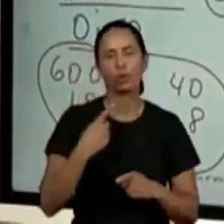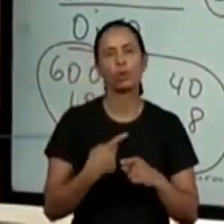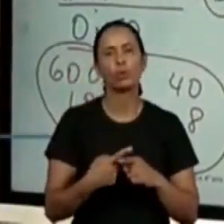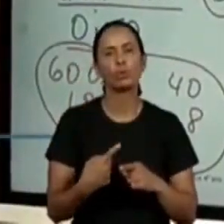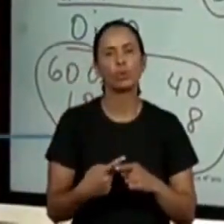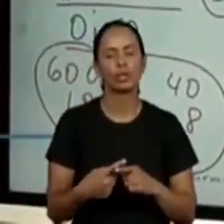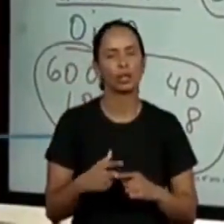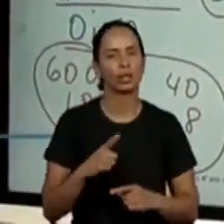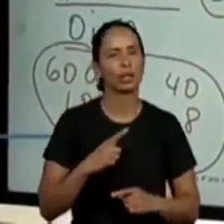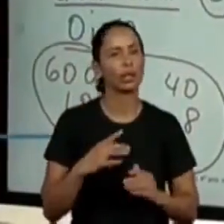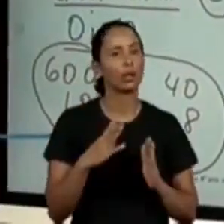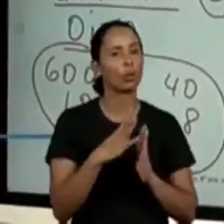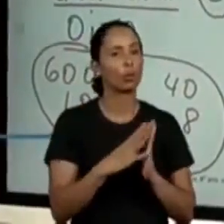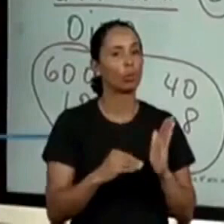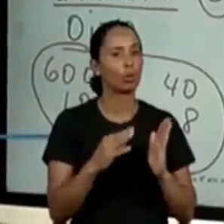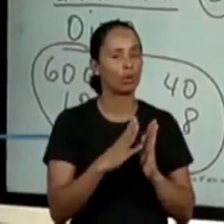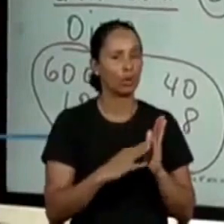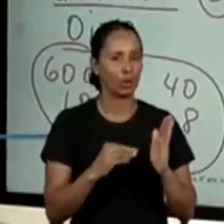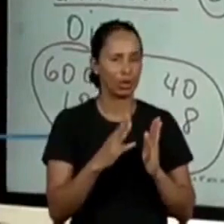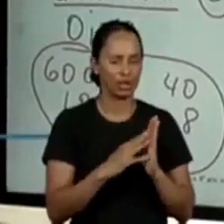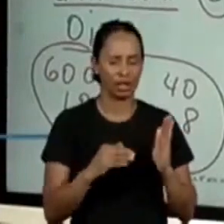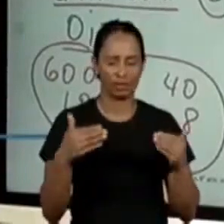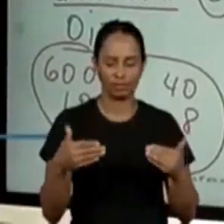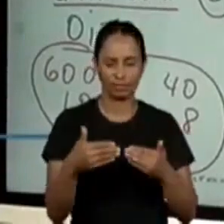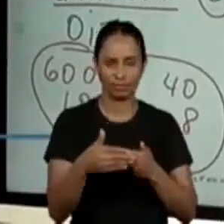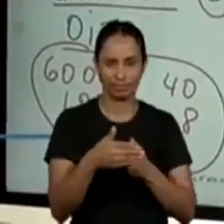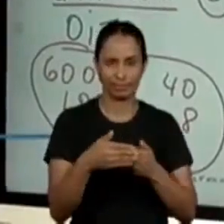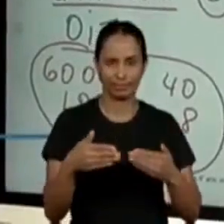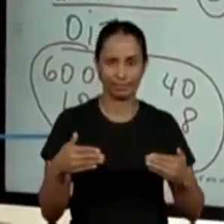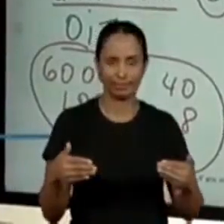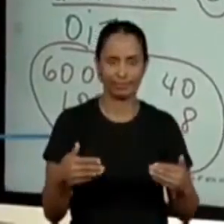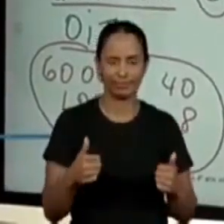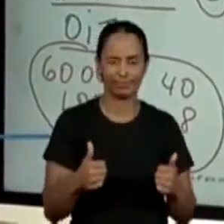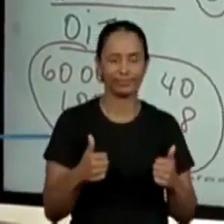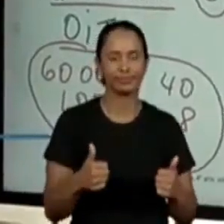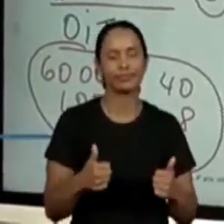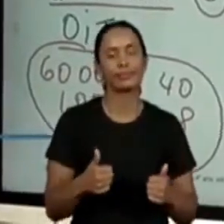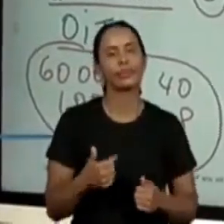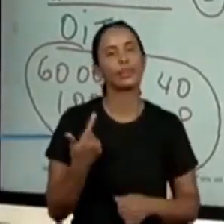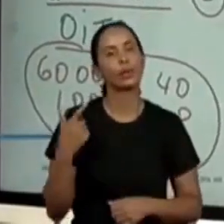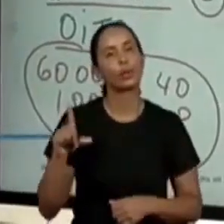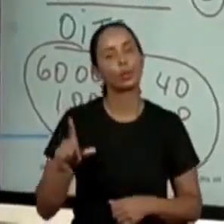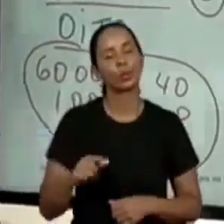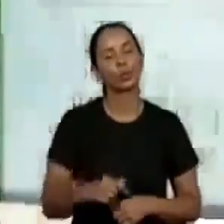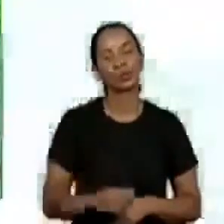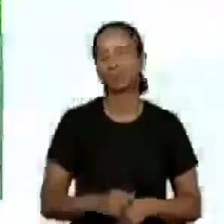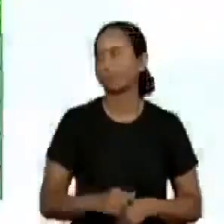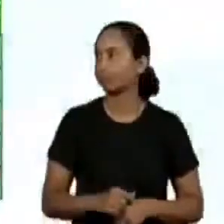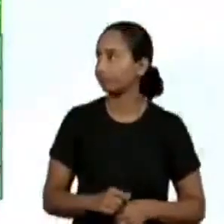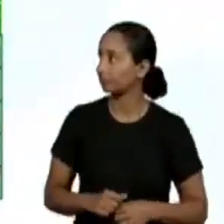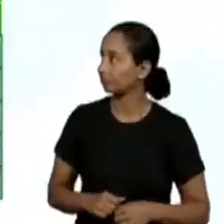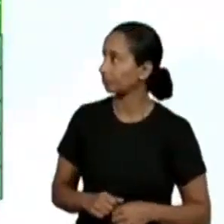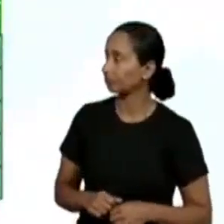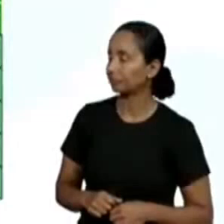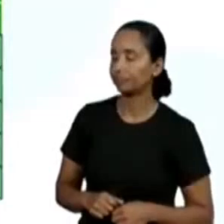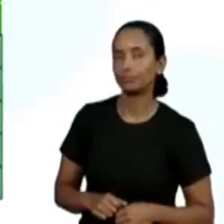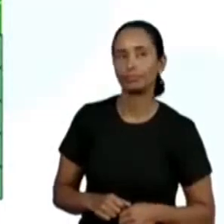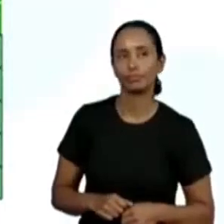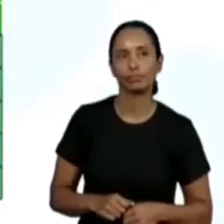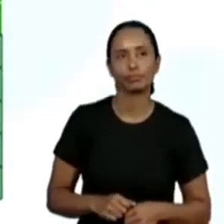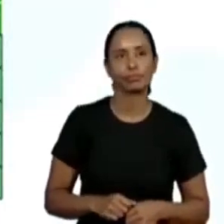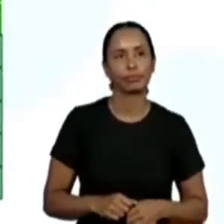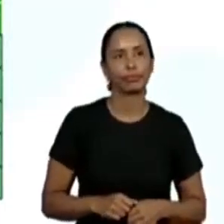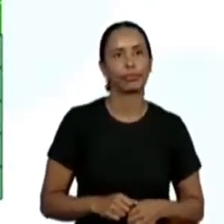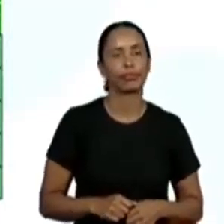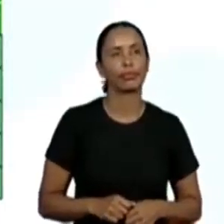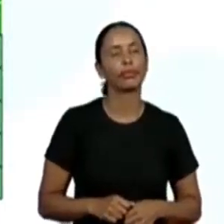dos modelos de como você enxerga a decomposição também. Beleza? Vamos tentar uma próxima atividade? Ó. Nessa próxima atividade que nós vamos